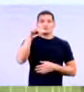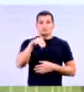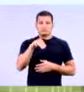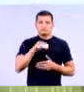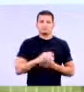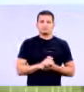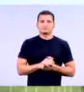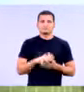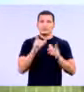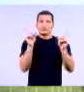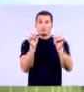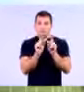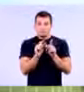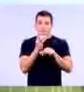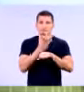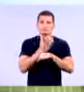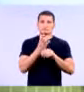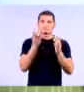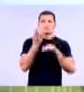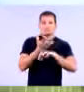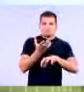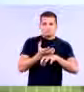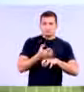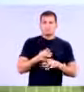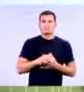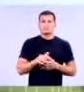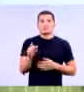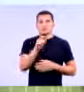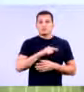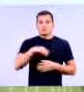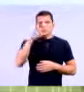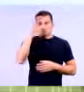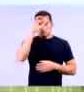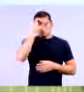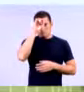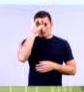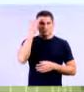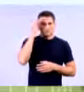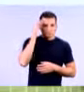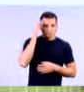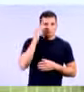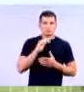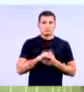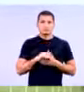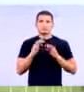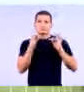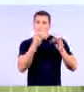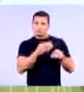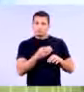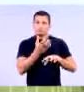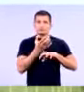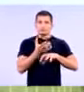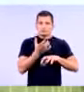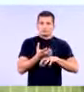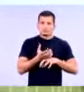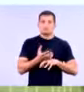vocês tenham aí compreendido todas essas funcionalidades e o objetivo que a disciplina se